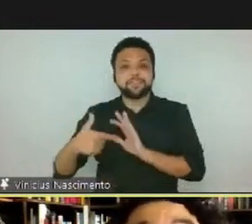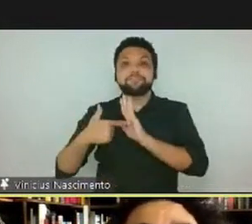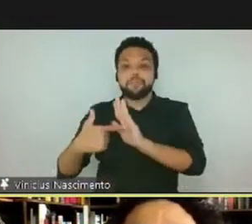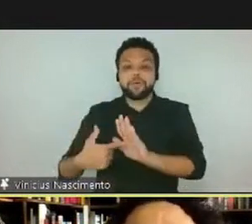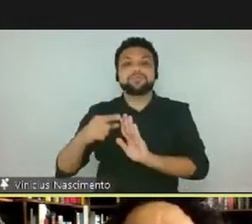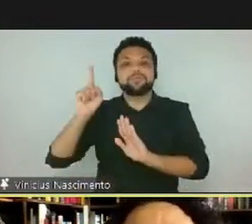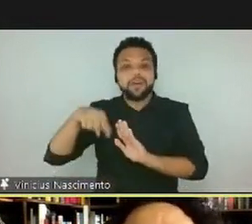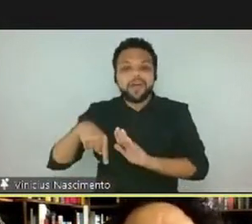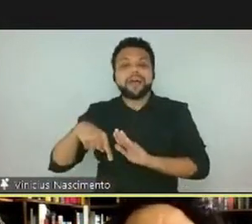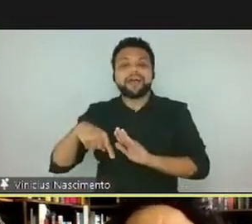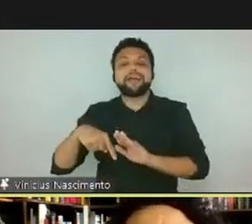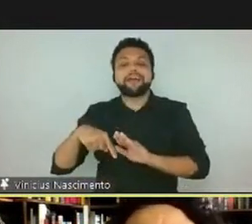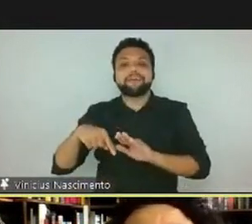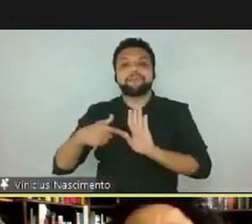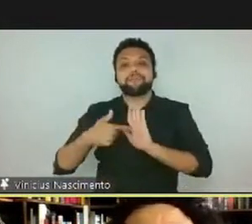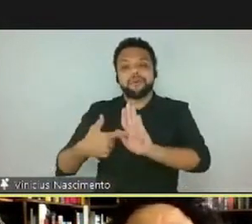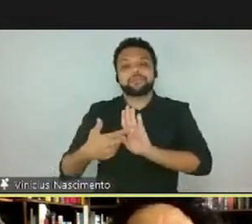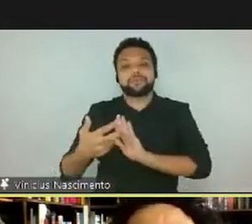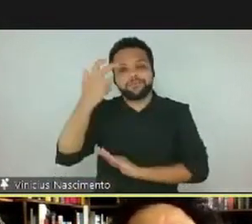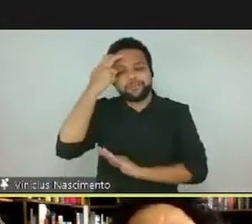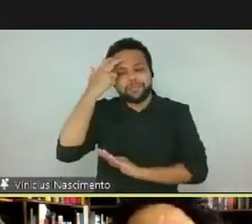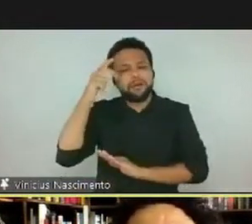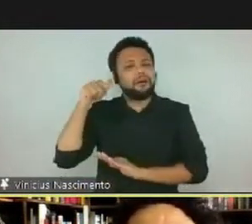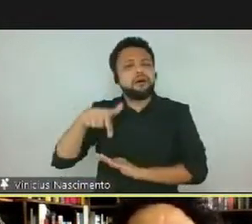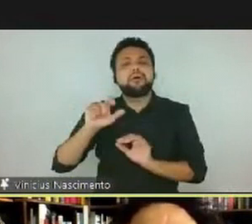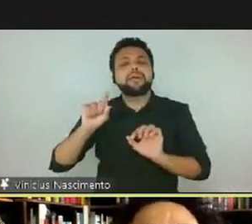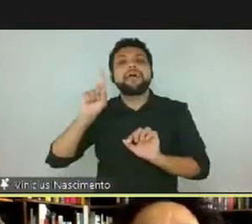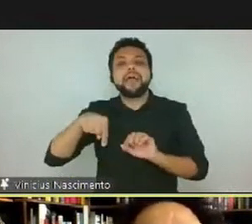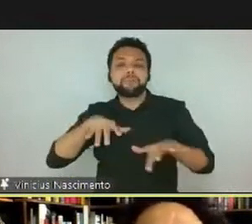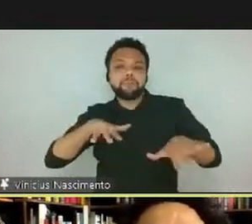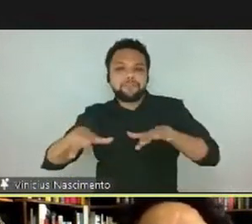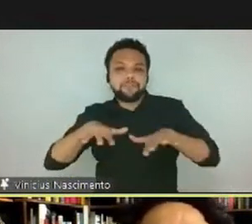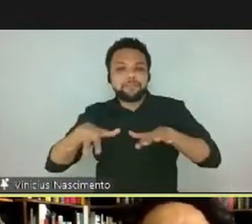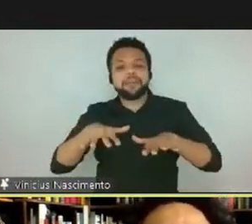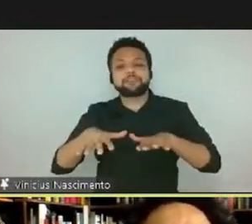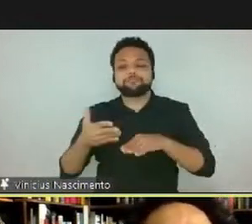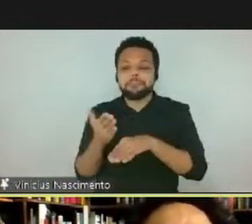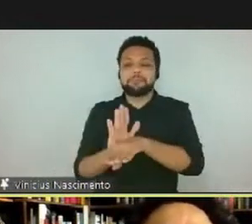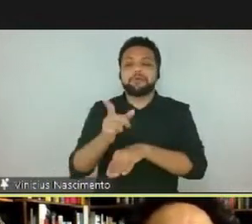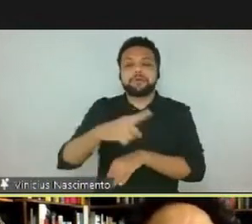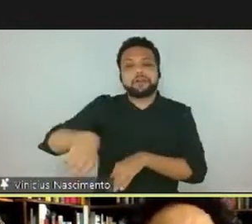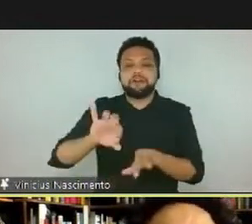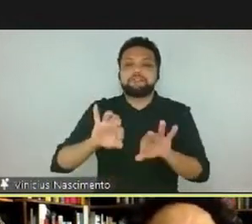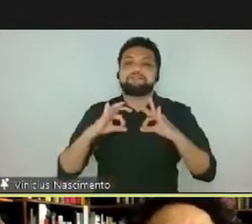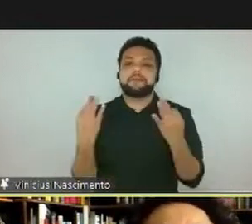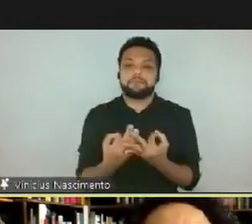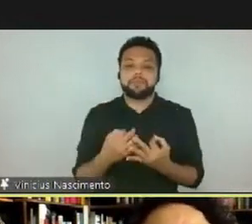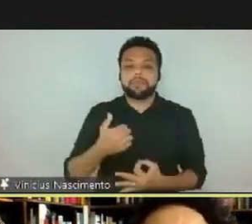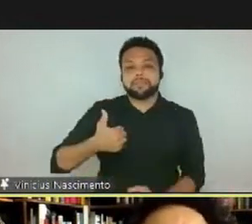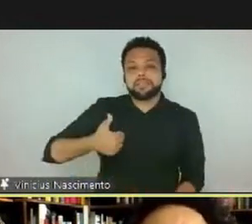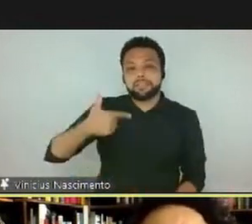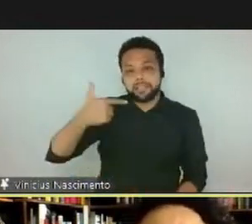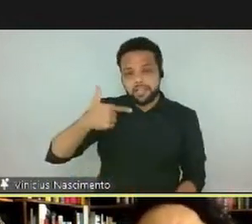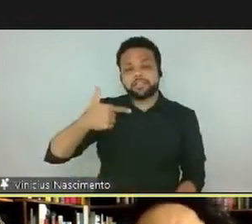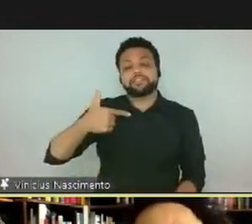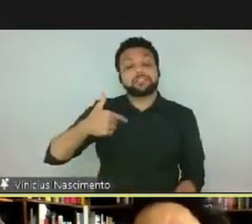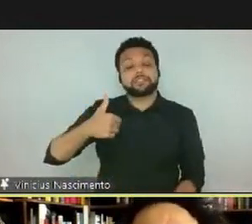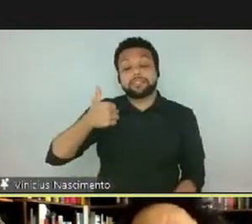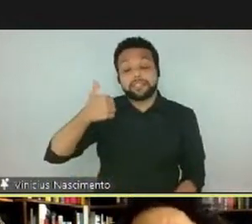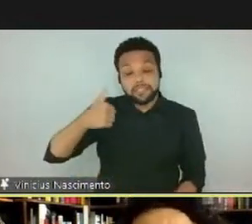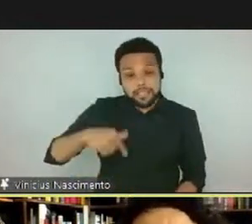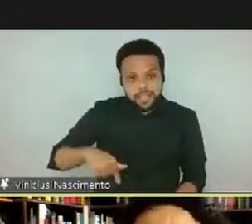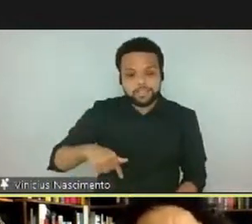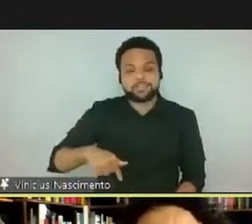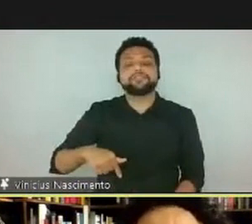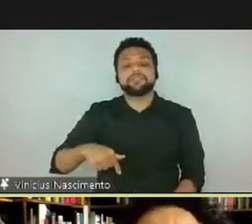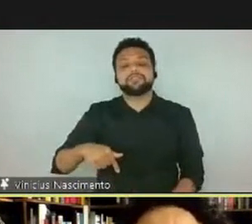movimento de solidariedade em prol das famílias moradoras de 17 comunidades do Jaguaré e arredores. Foi criado